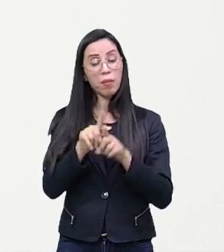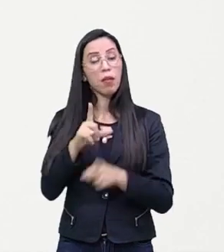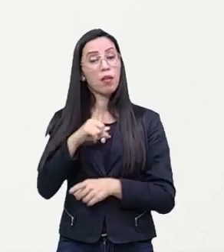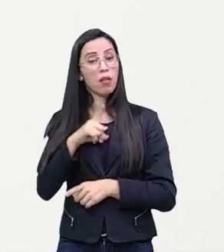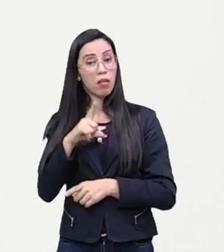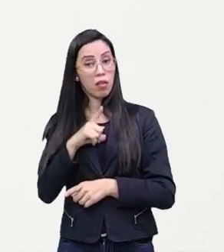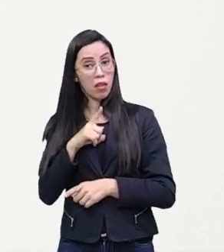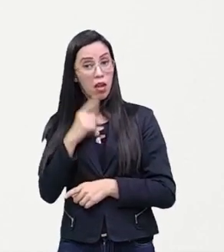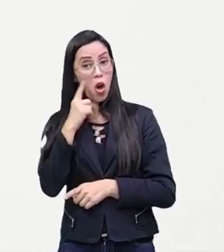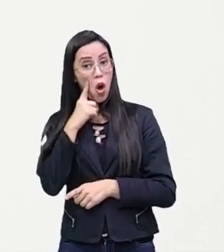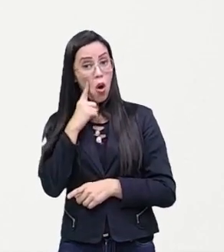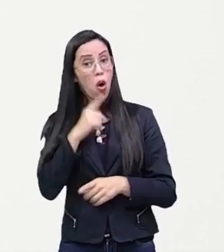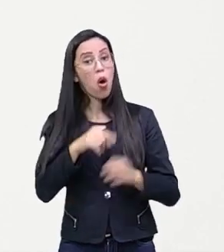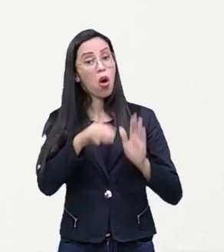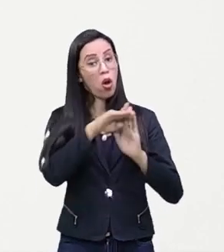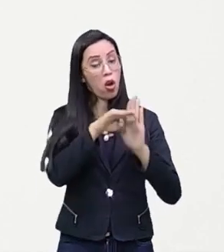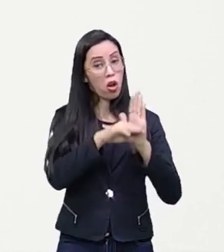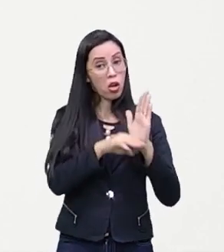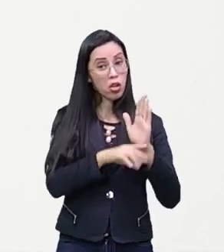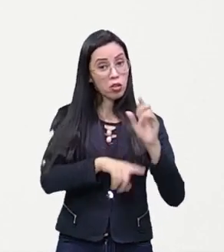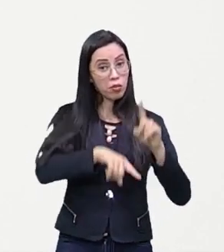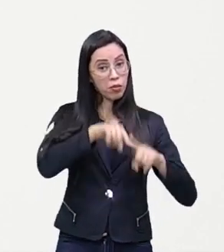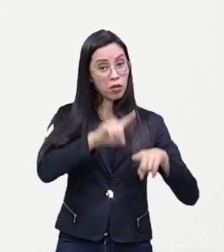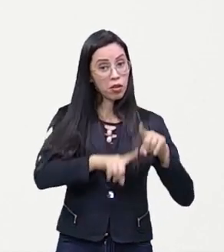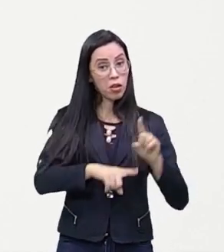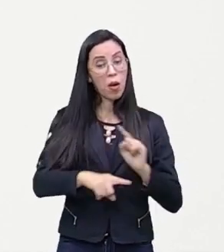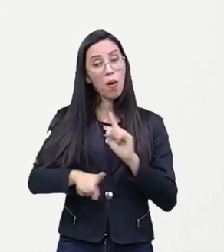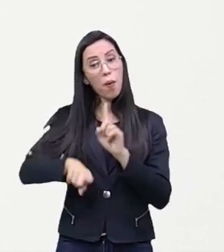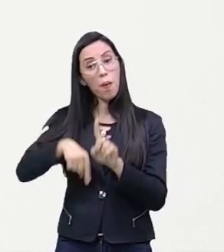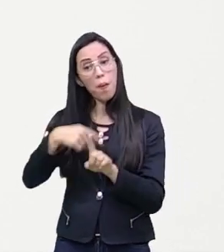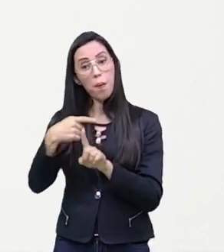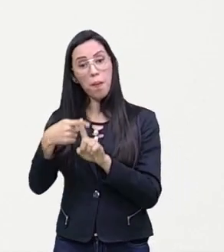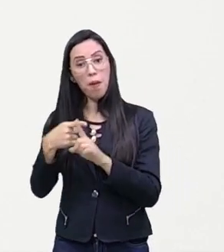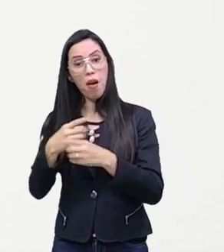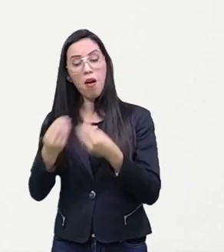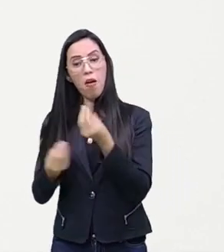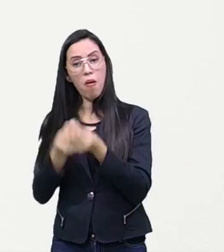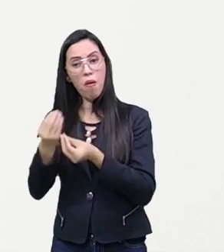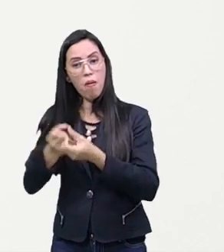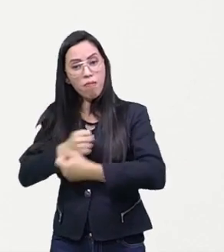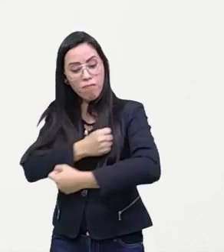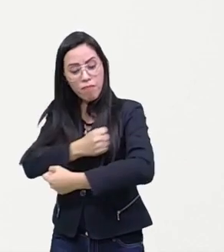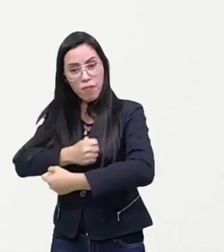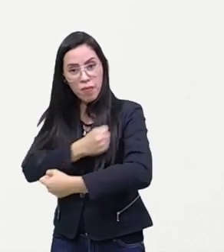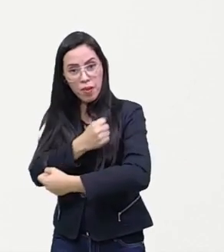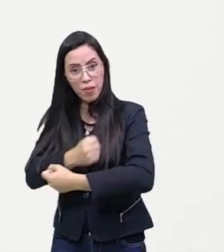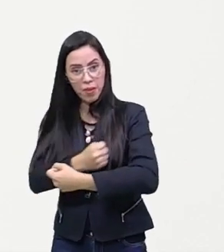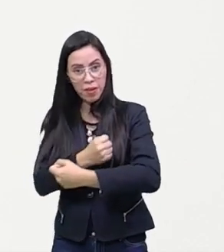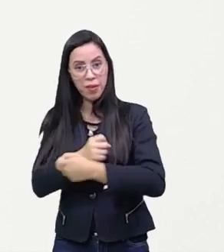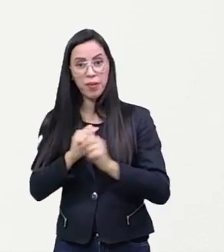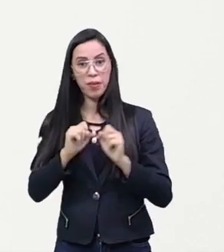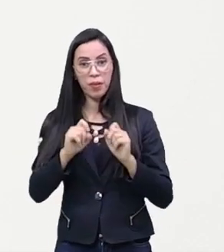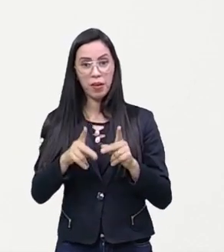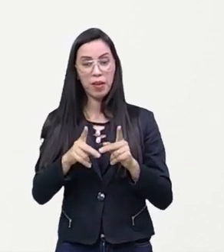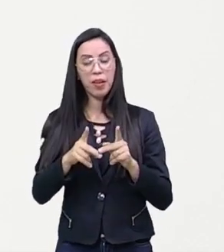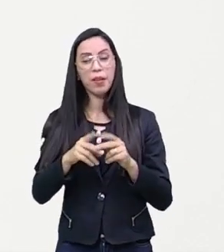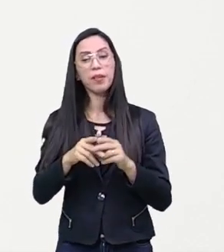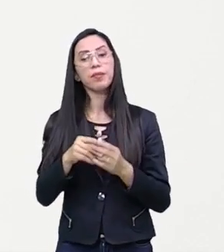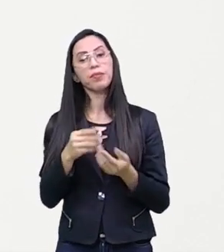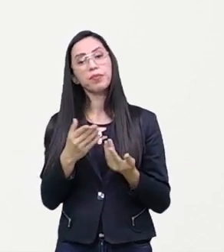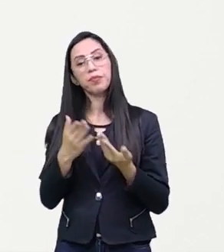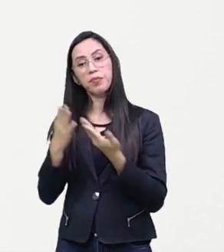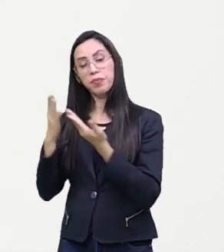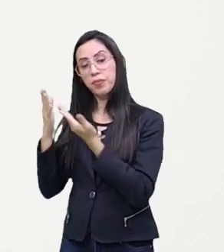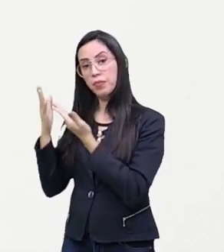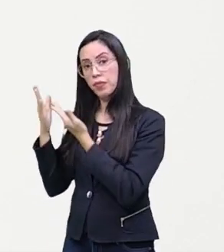modo de preparo. Quantas receitas sua mamãe já não fez para você em casa, não é, gente? Vamos para a próxima.